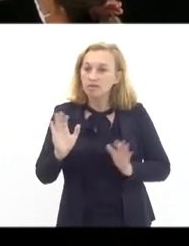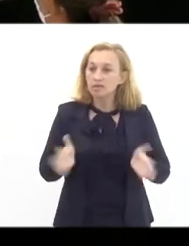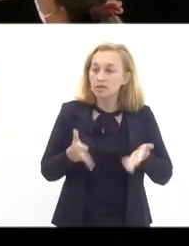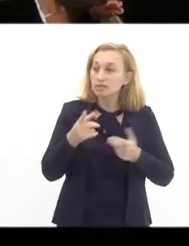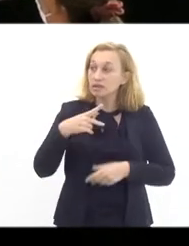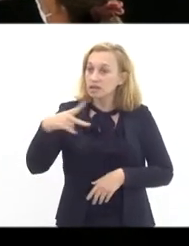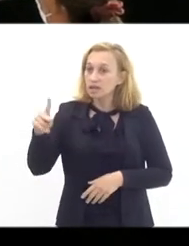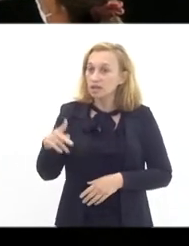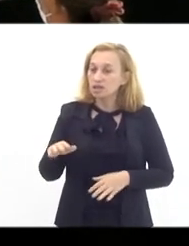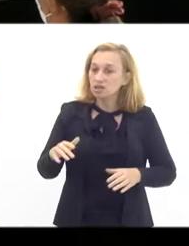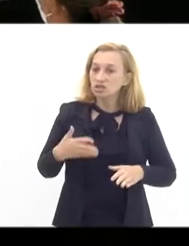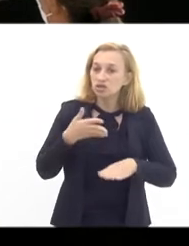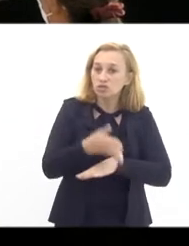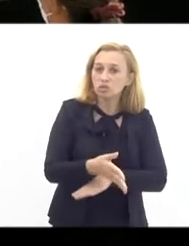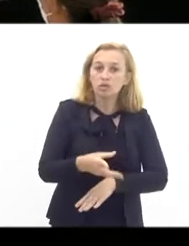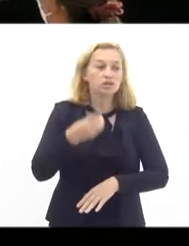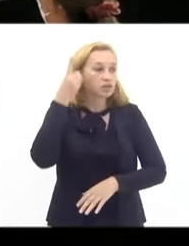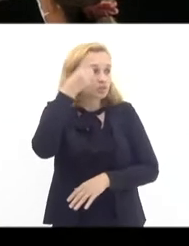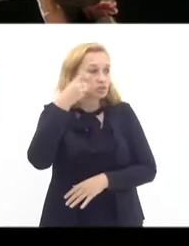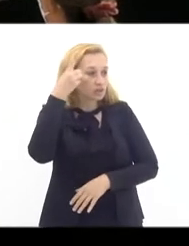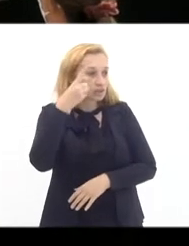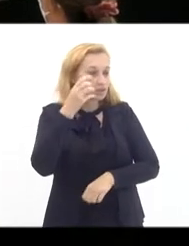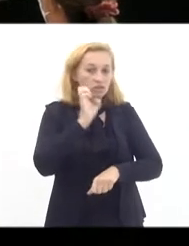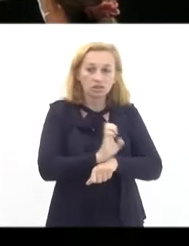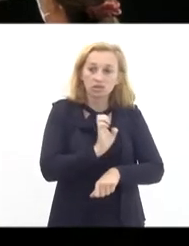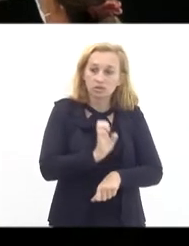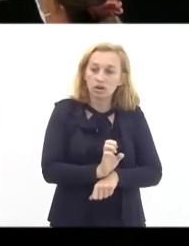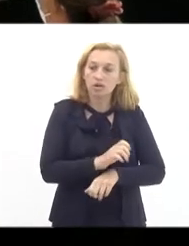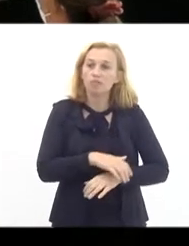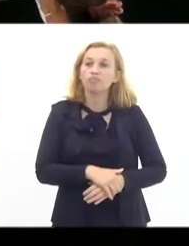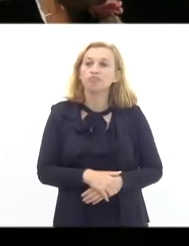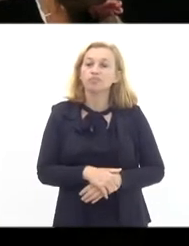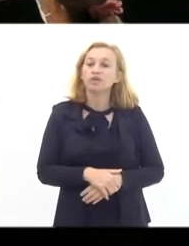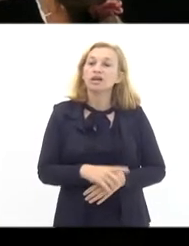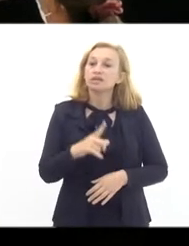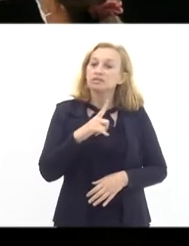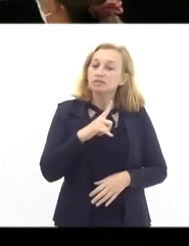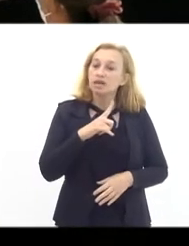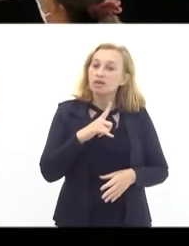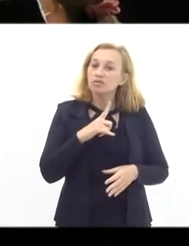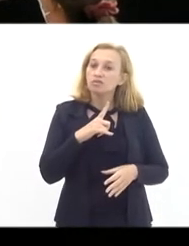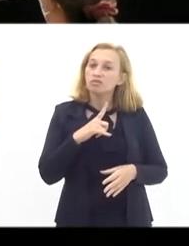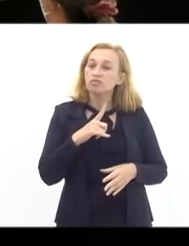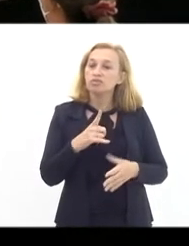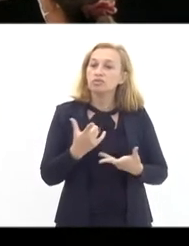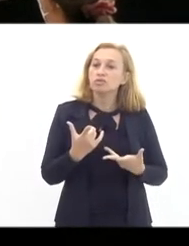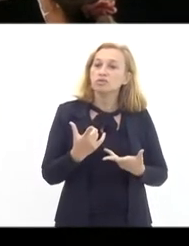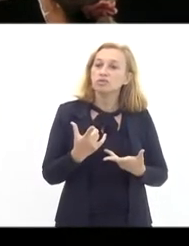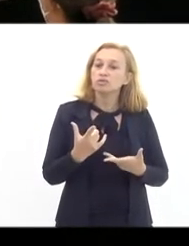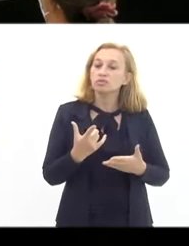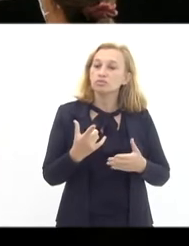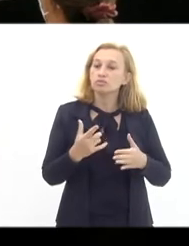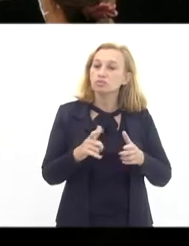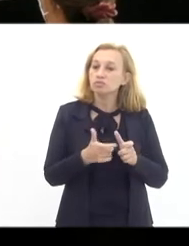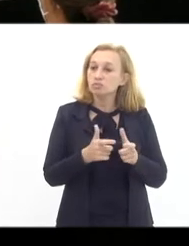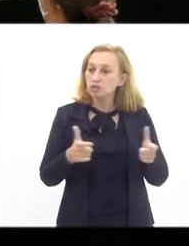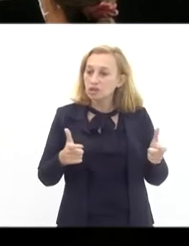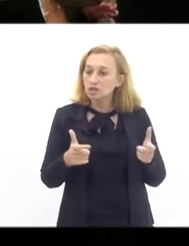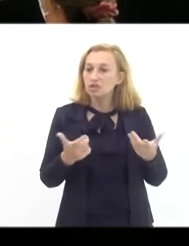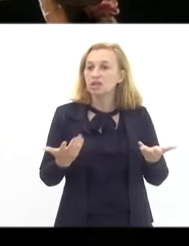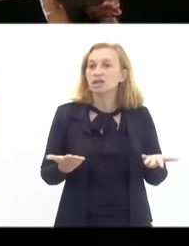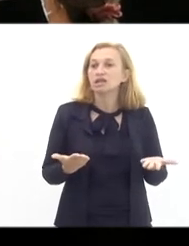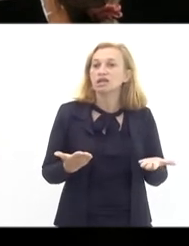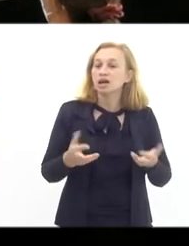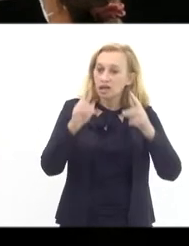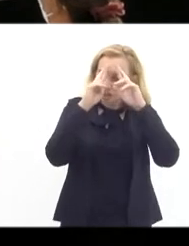gente chegou ao deputado estadual Ronaldo Anchieta. Então, a gente teve uma composição aí dos astros, né? Ou,